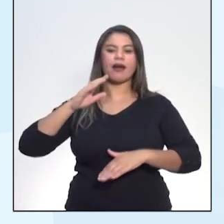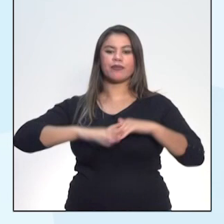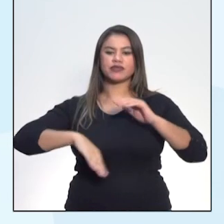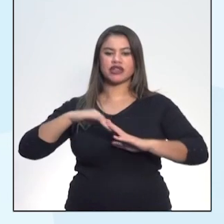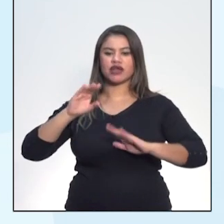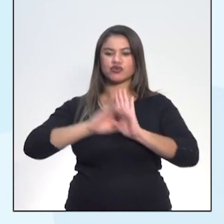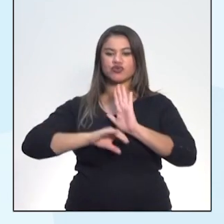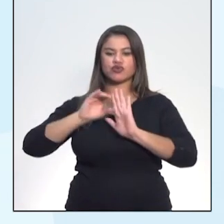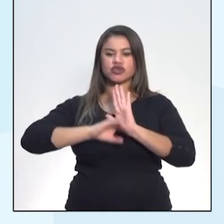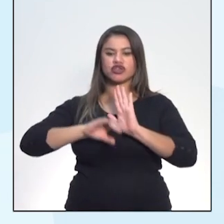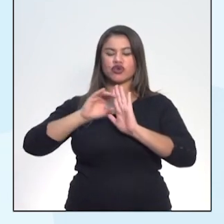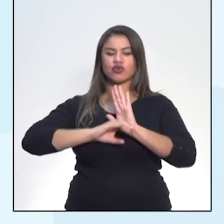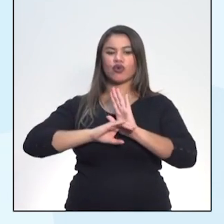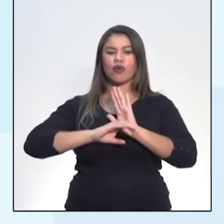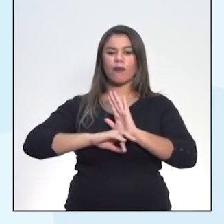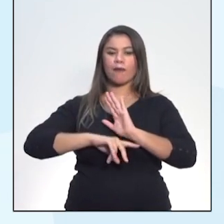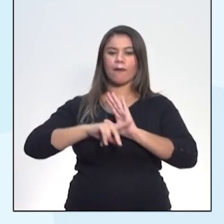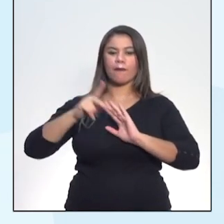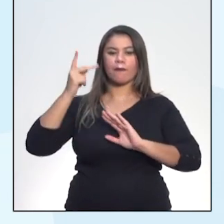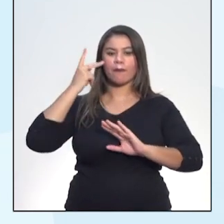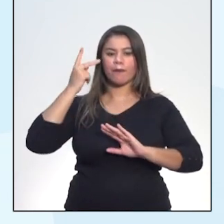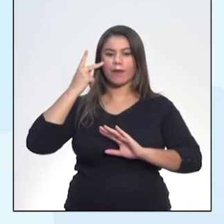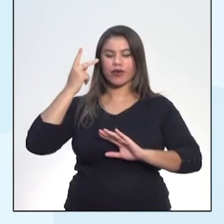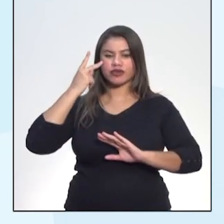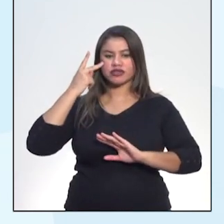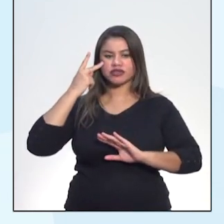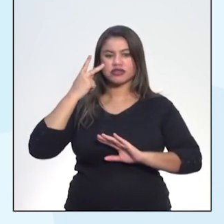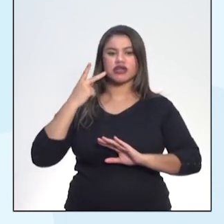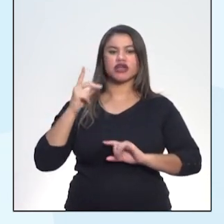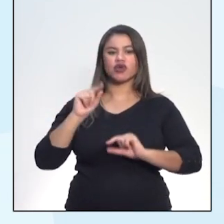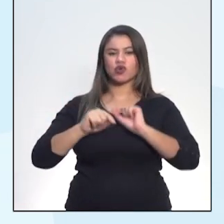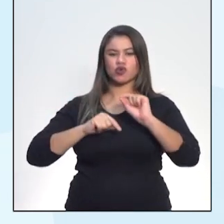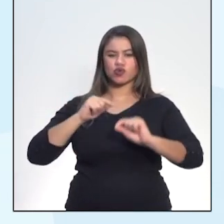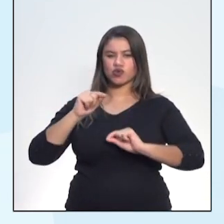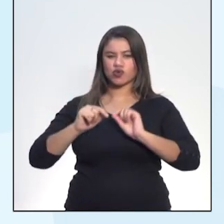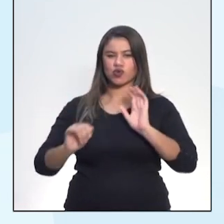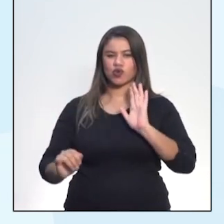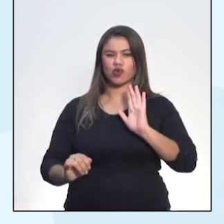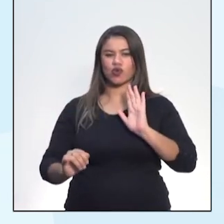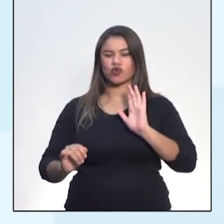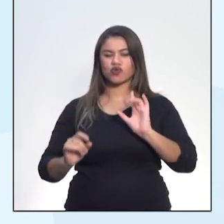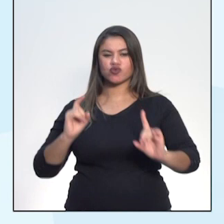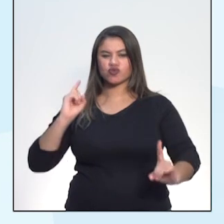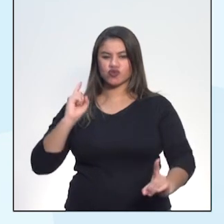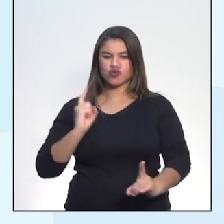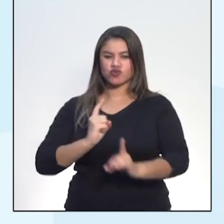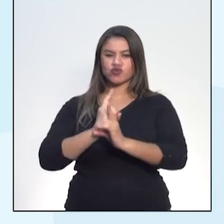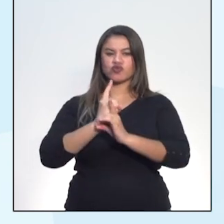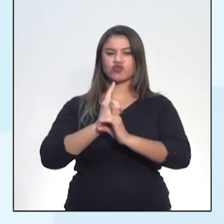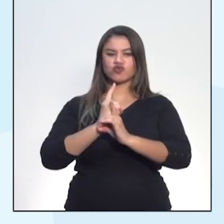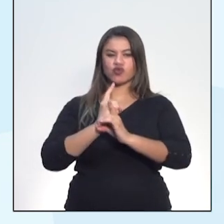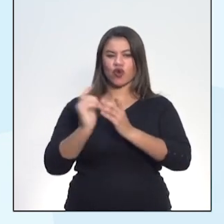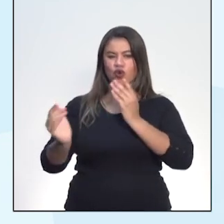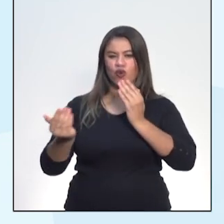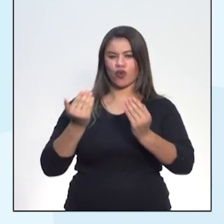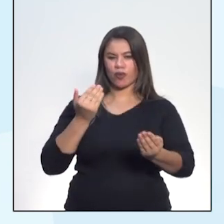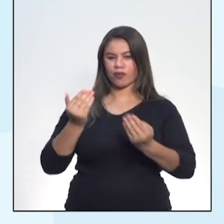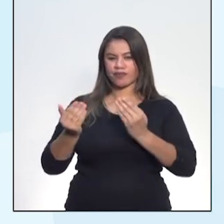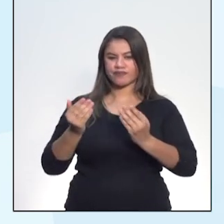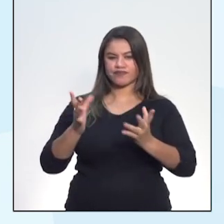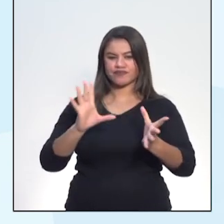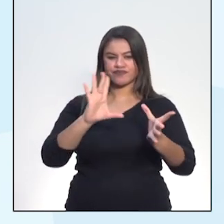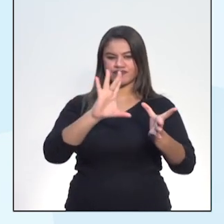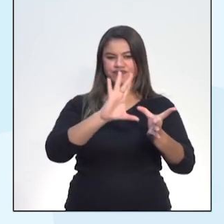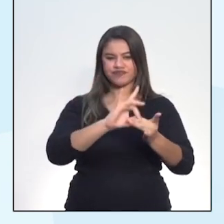paulista, e nós, nessa aula, trabalharemos as habilidades de identificação, comparação,